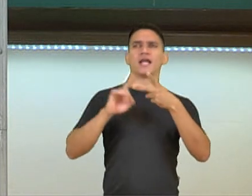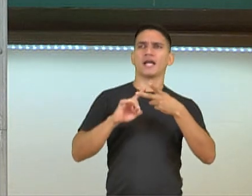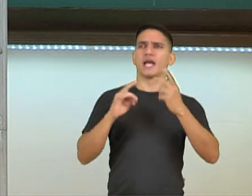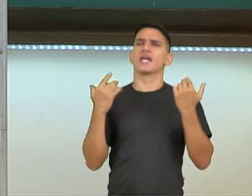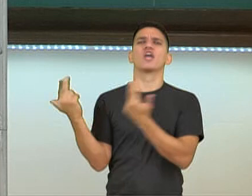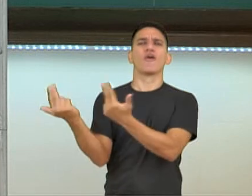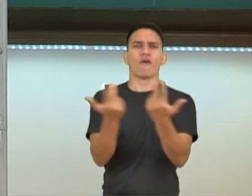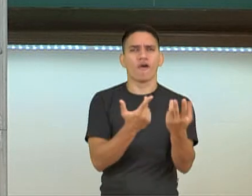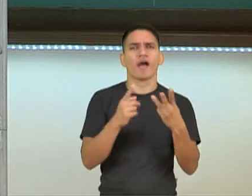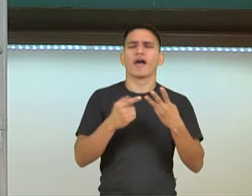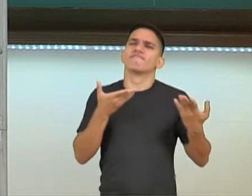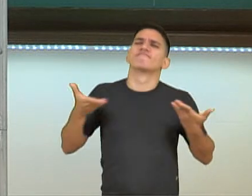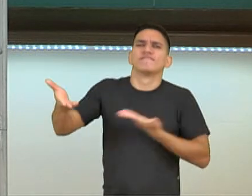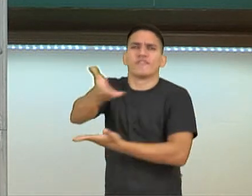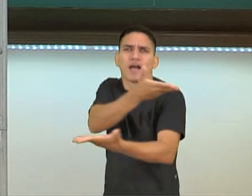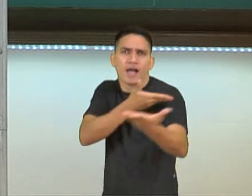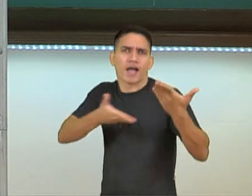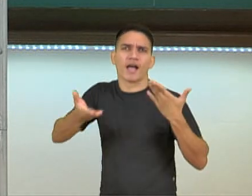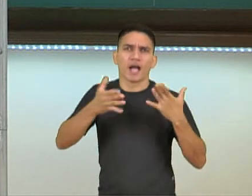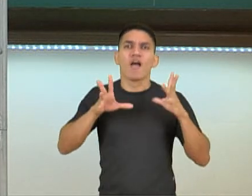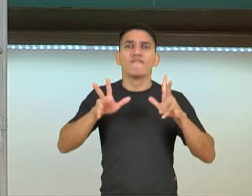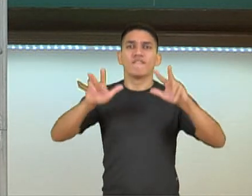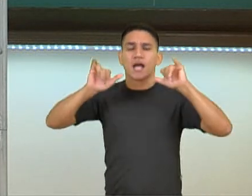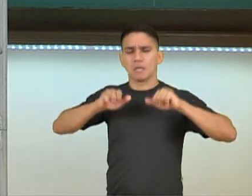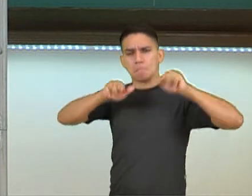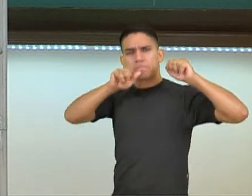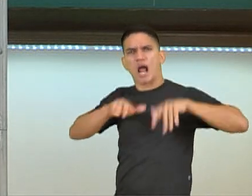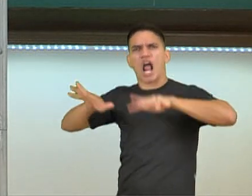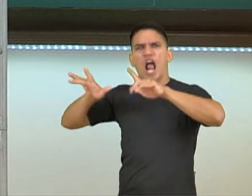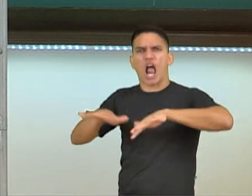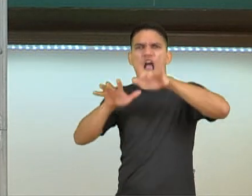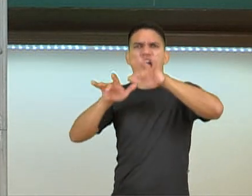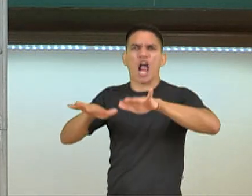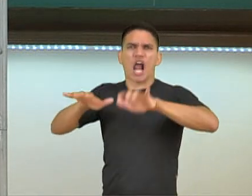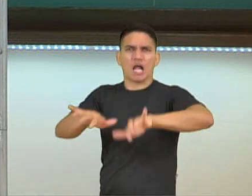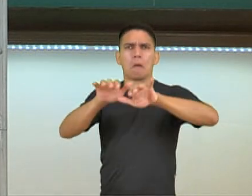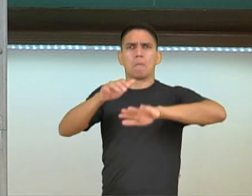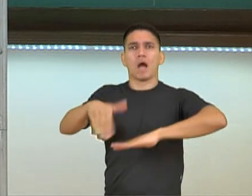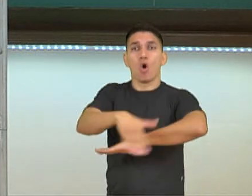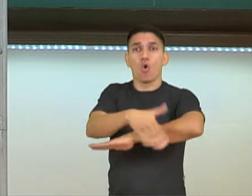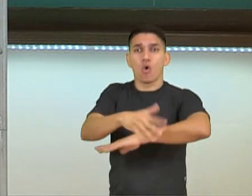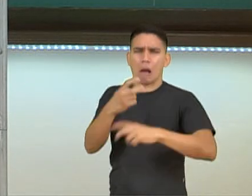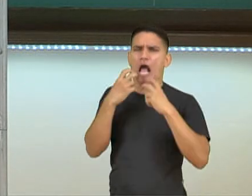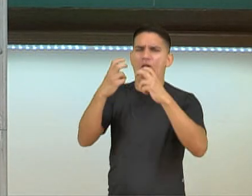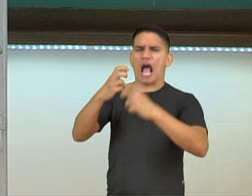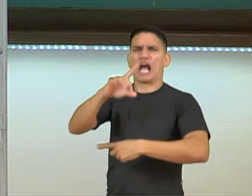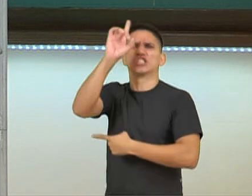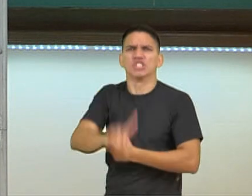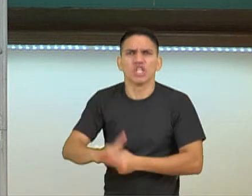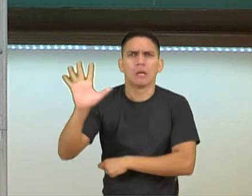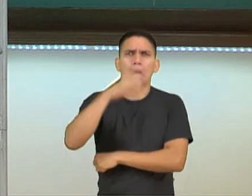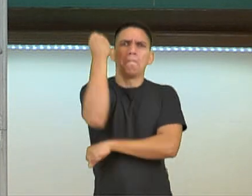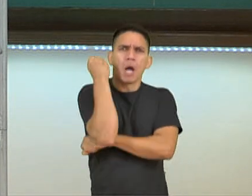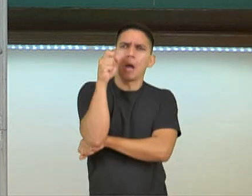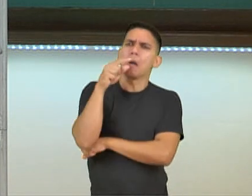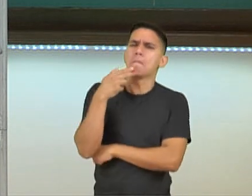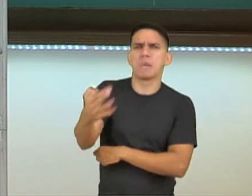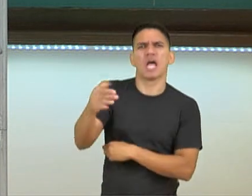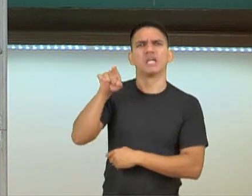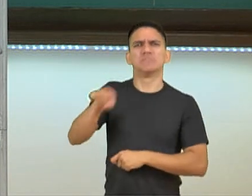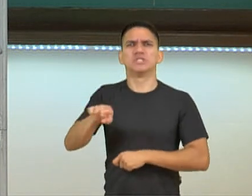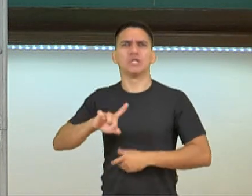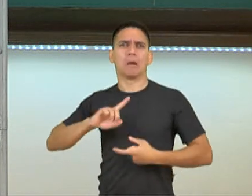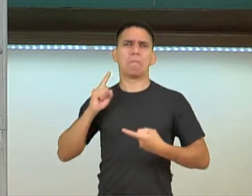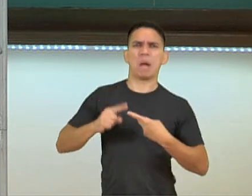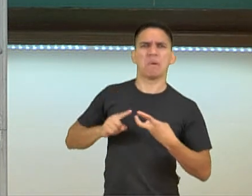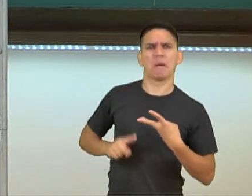igualdade e fraternidade, vão às ruas gritando, exigindo esses direitos, e elas vão